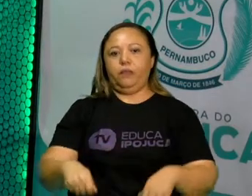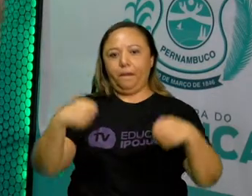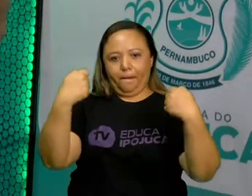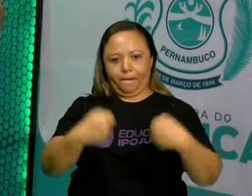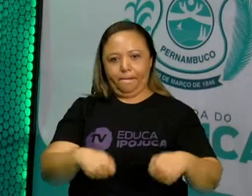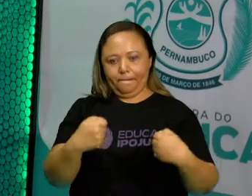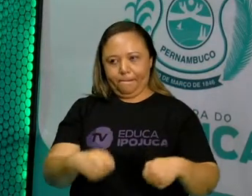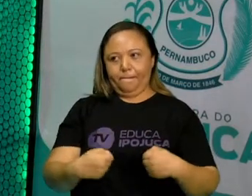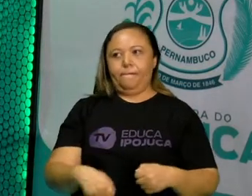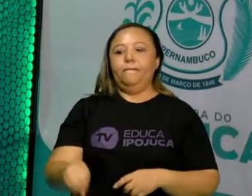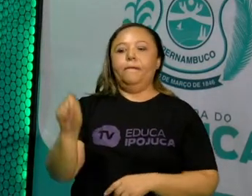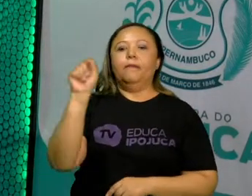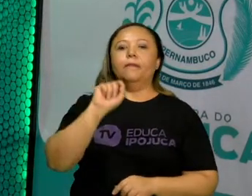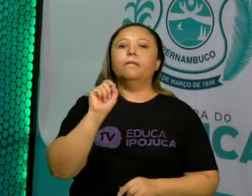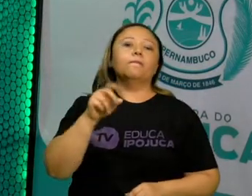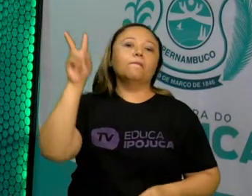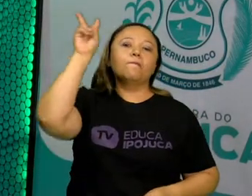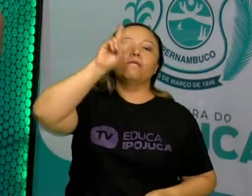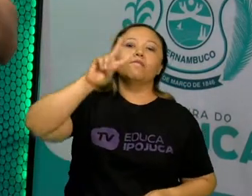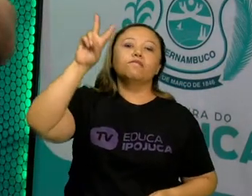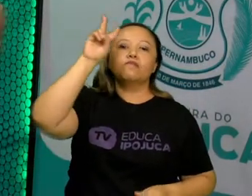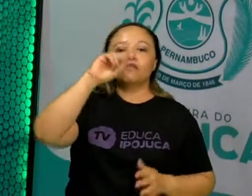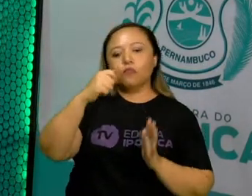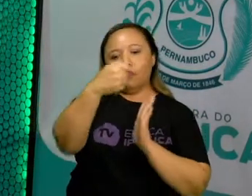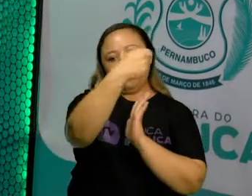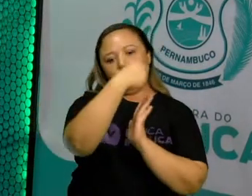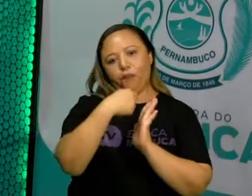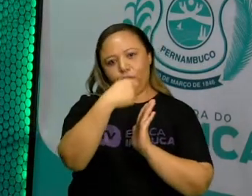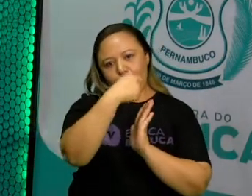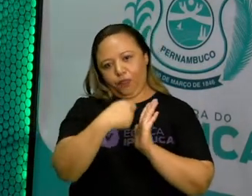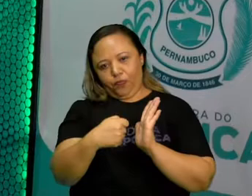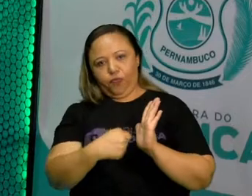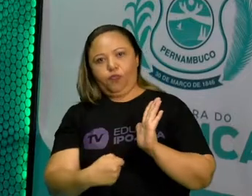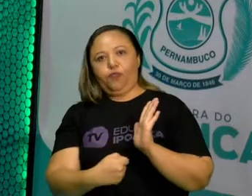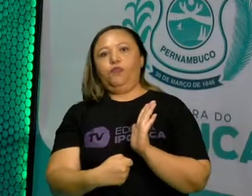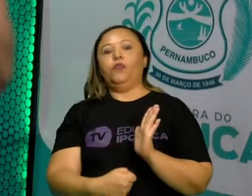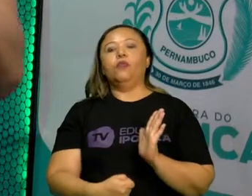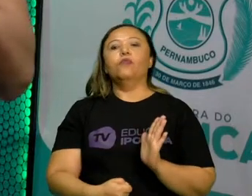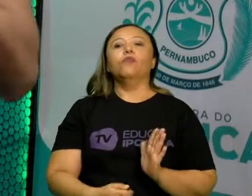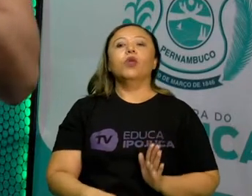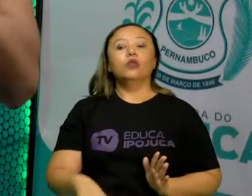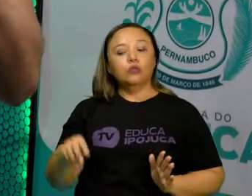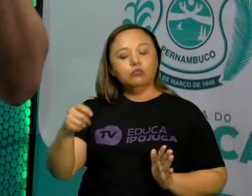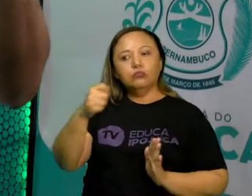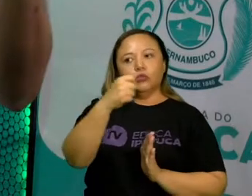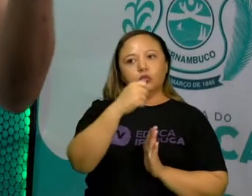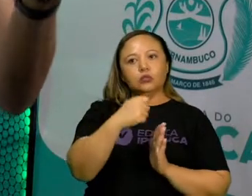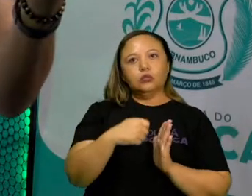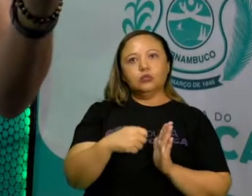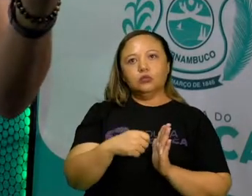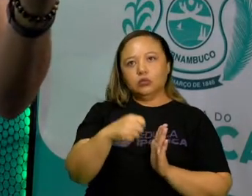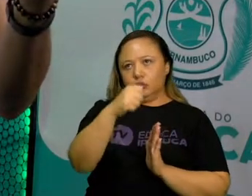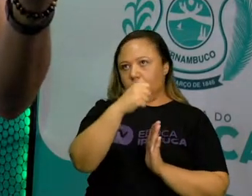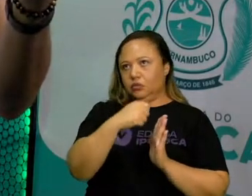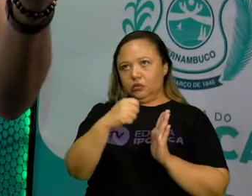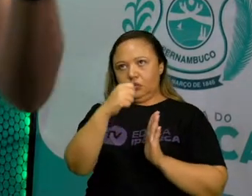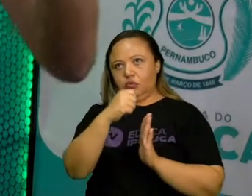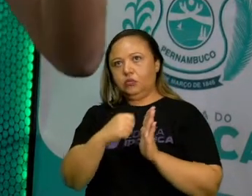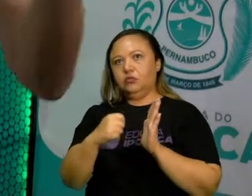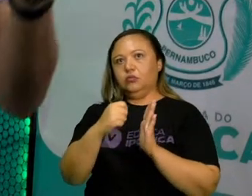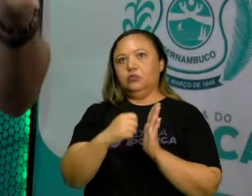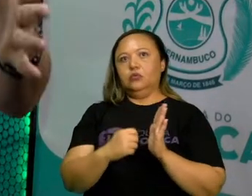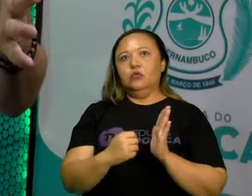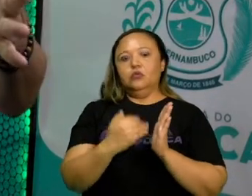de uma história um roteiro e esse roteiro eu vou escrever um projeto